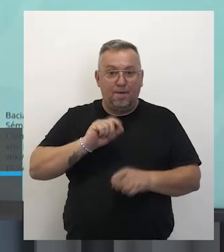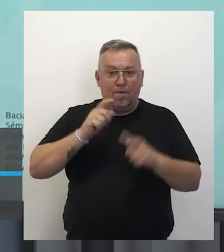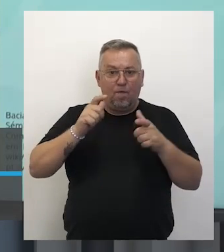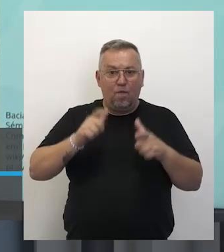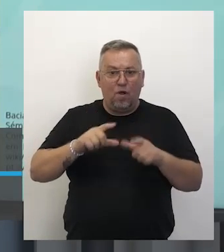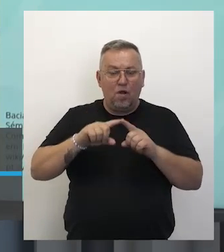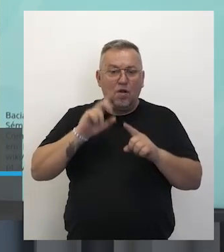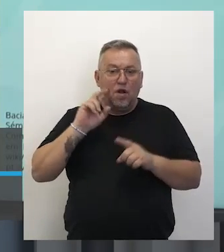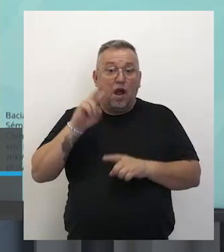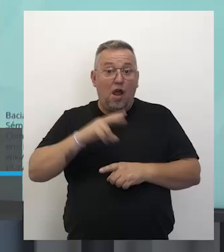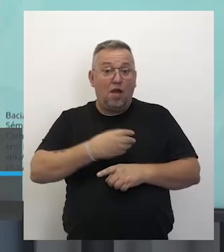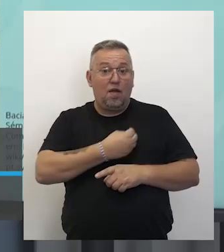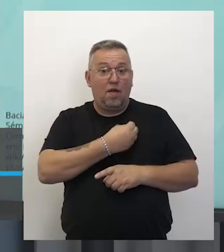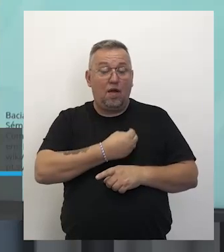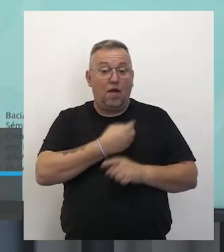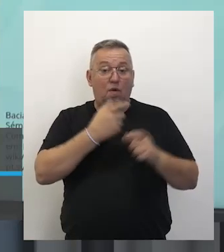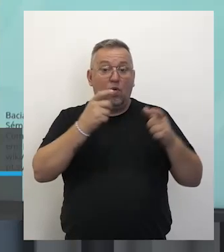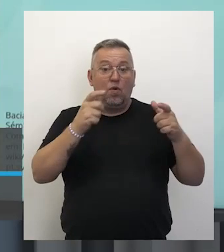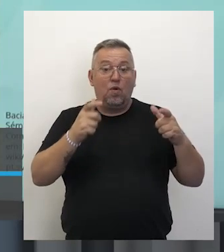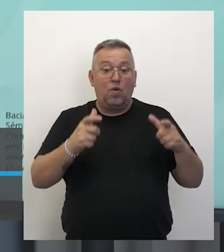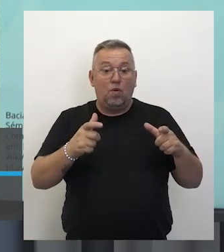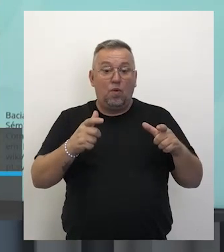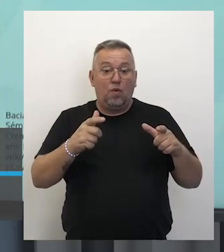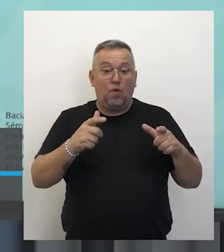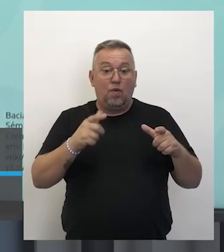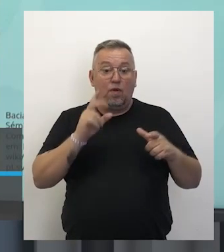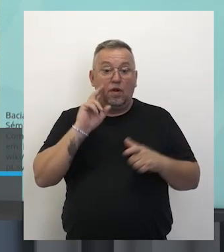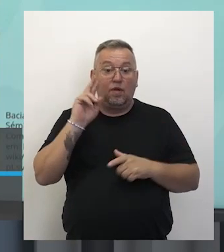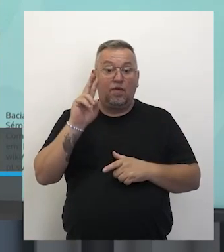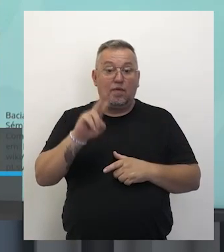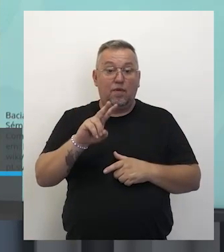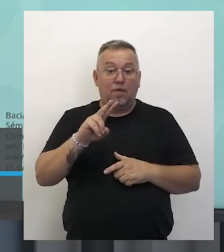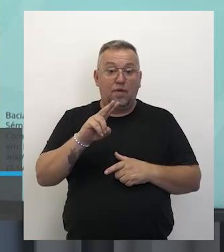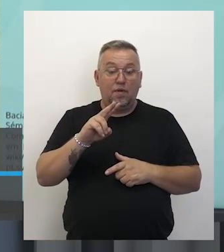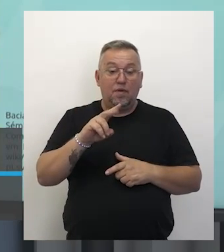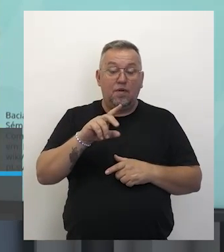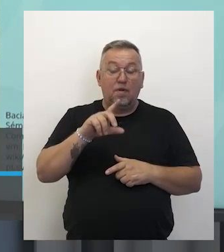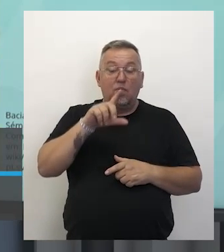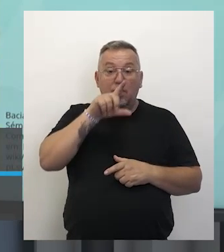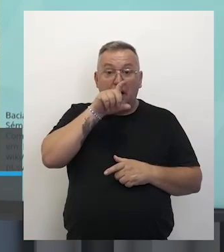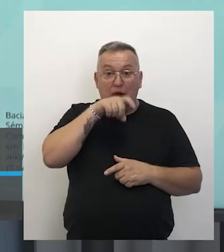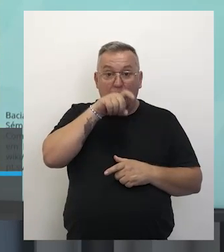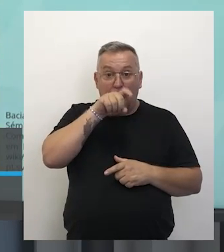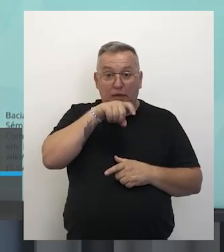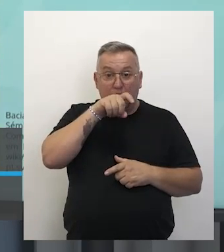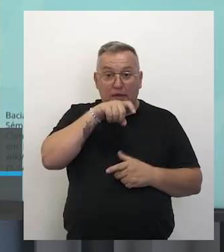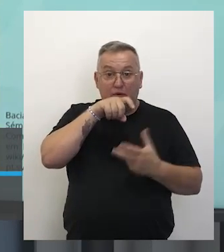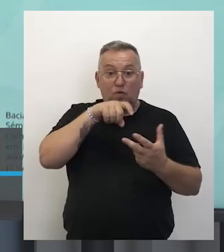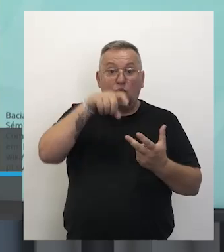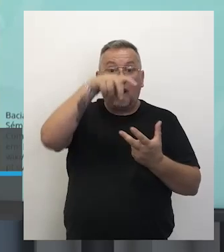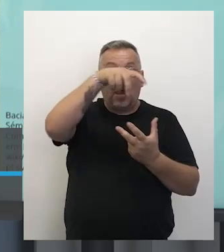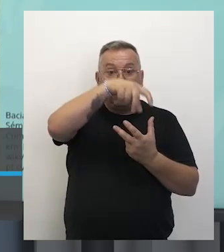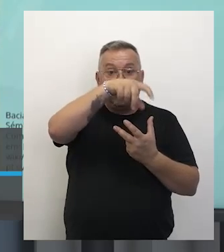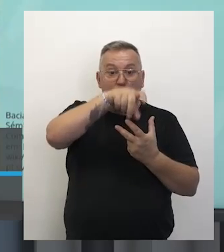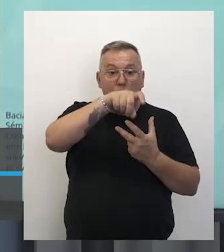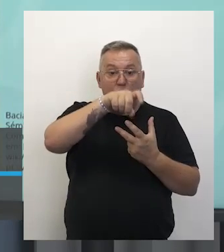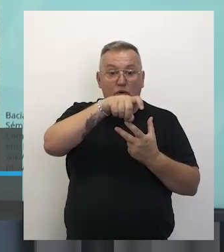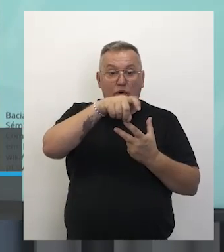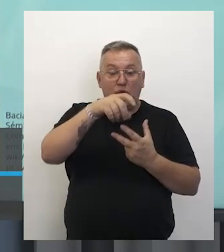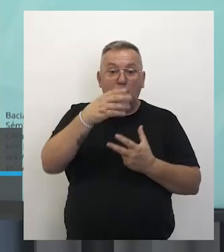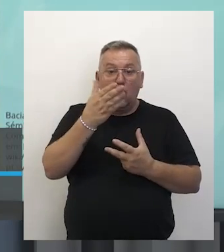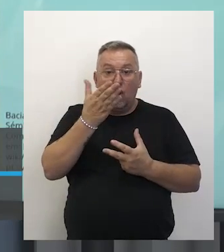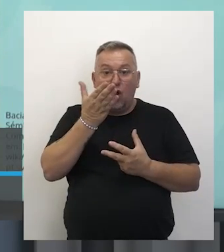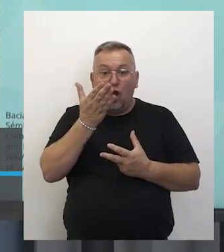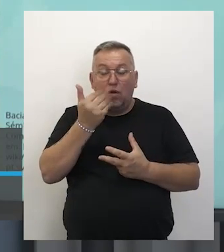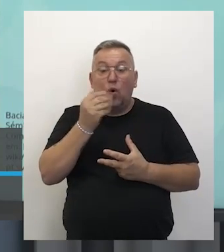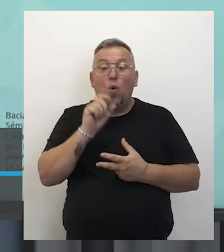eles tinham que viver era um local onde eles iam avistar uma águia em cima de um cactus, devorando uma